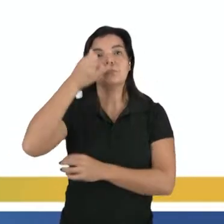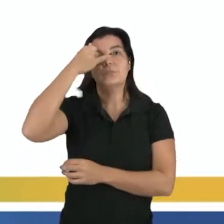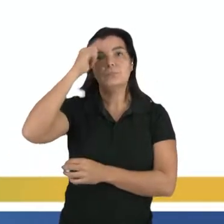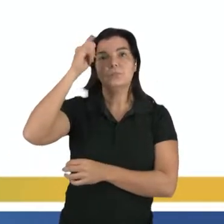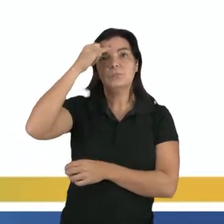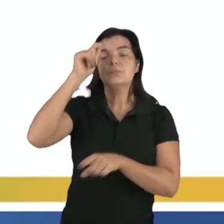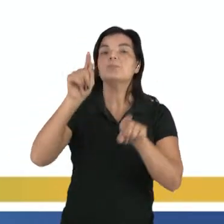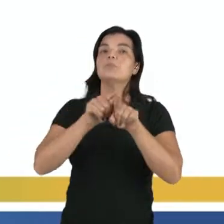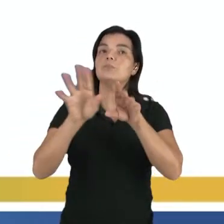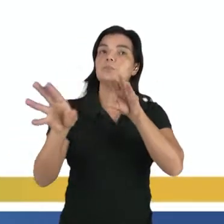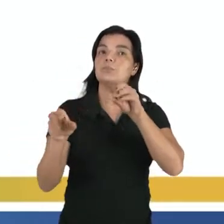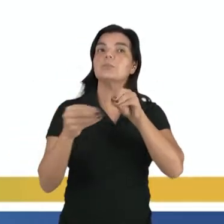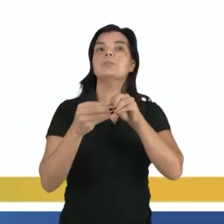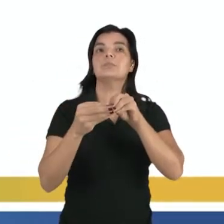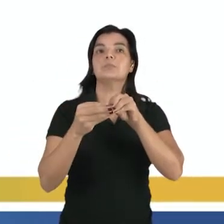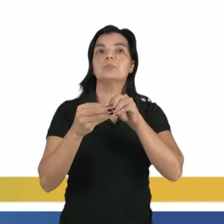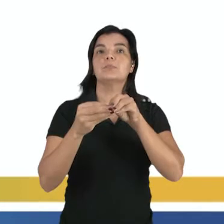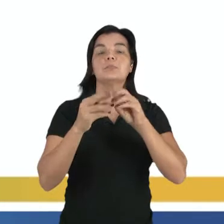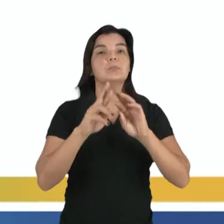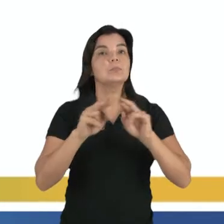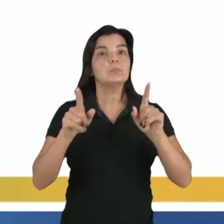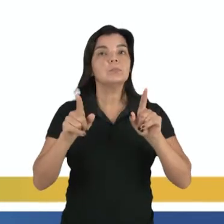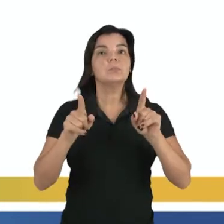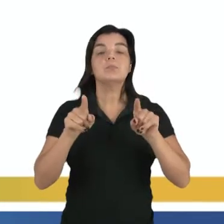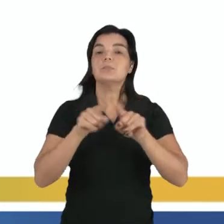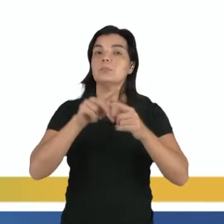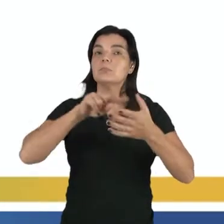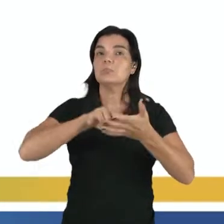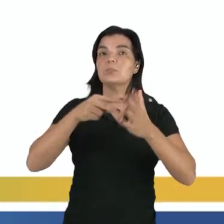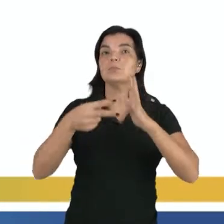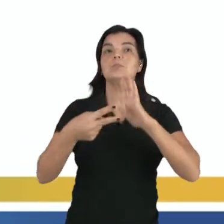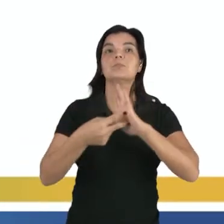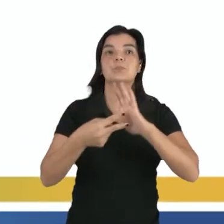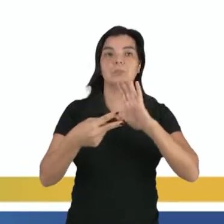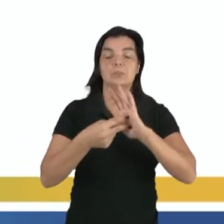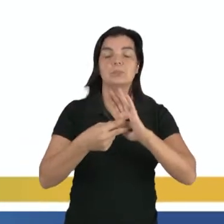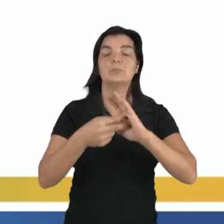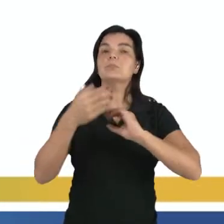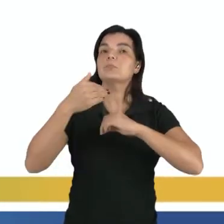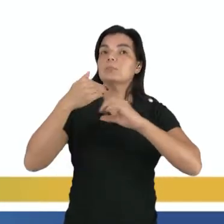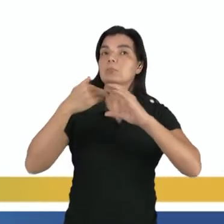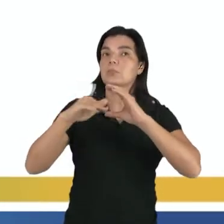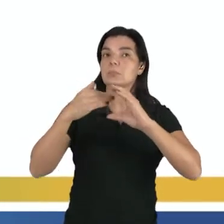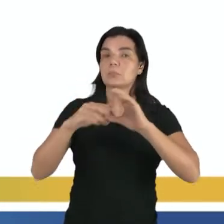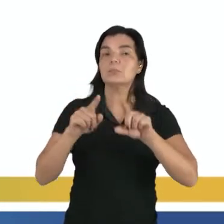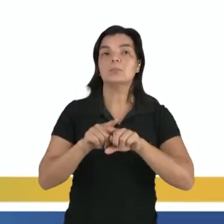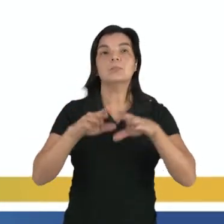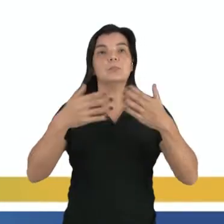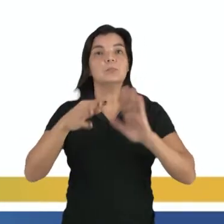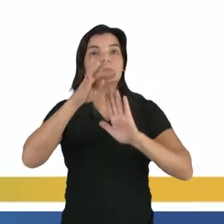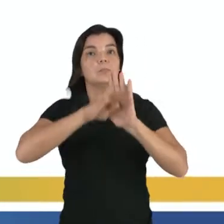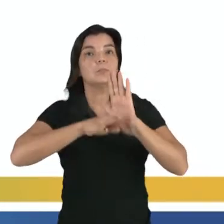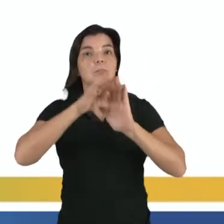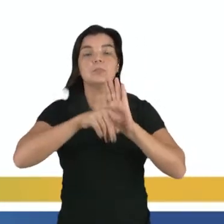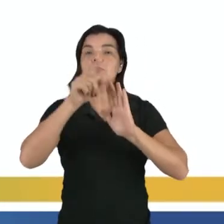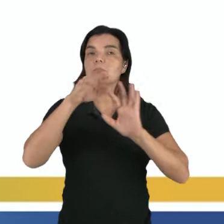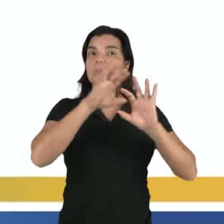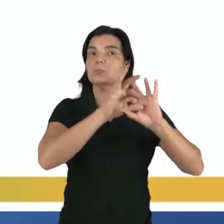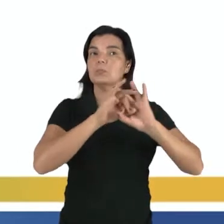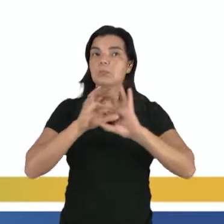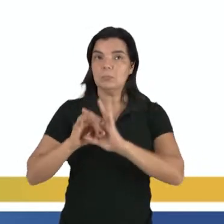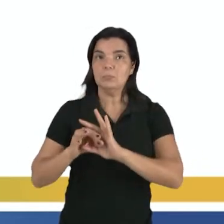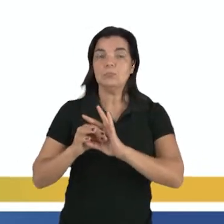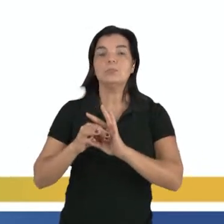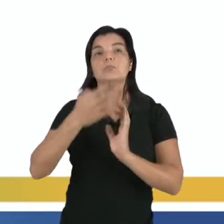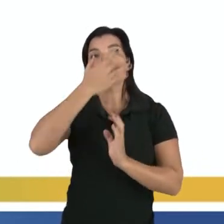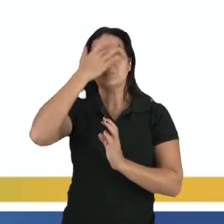relação lógica de ideias que se complementam. Não se contradizem e conferem significado à mensagem. Quando o